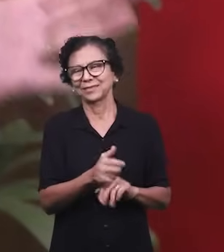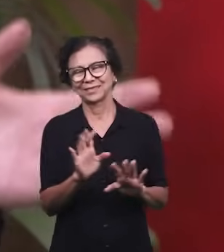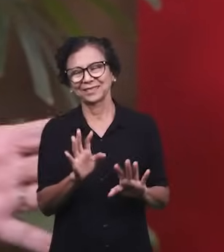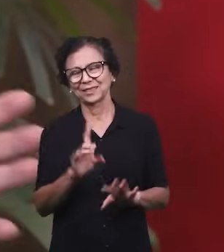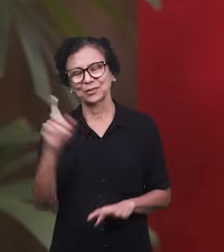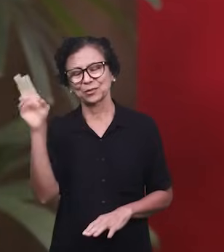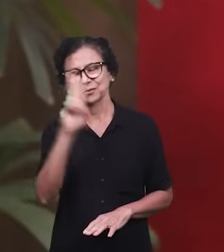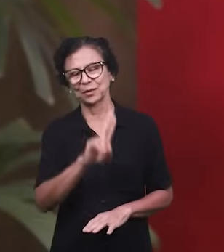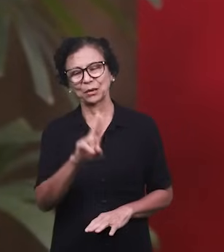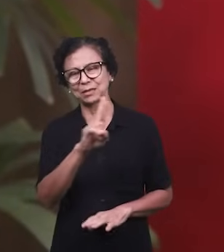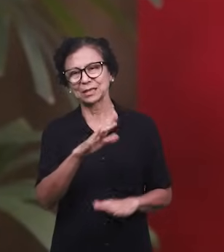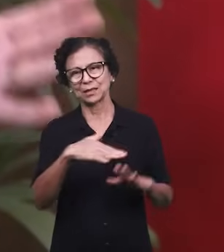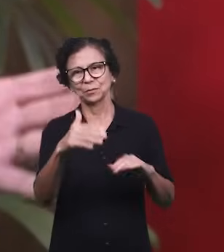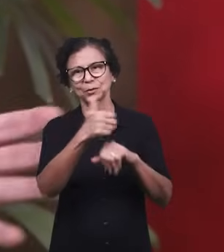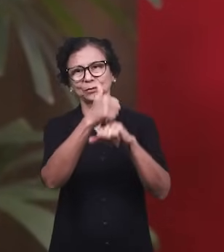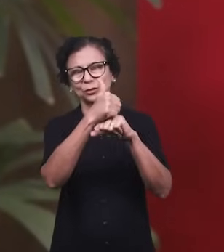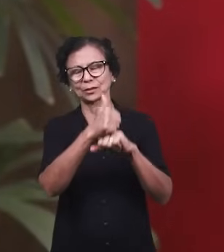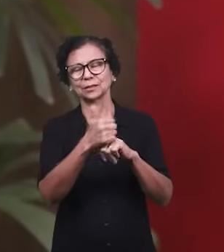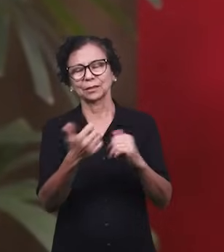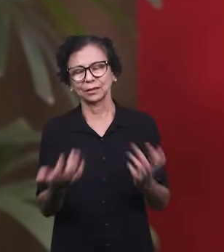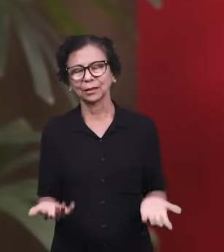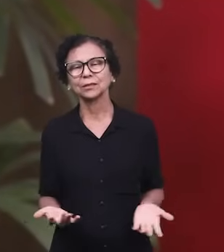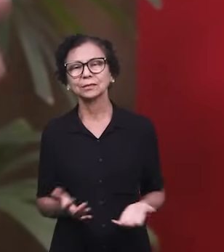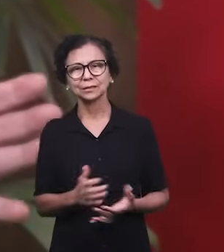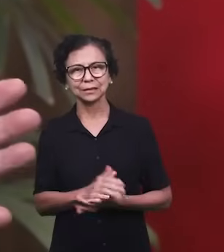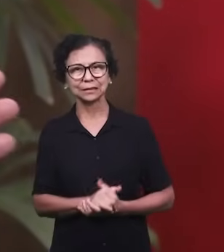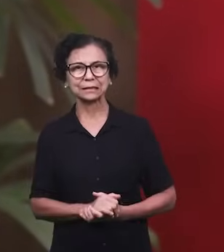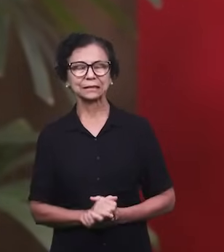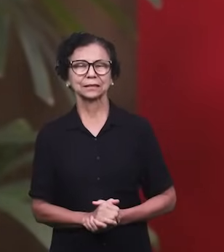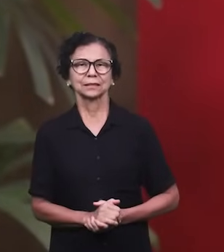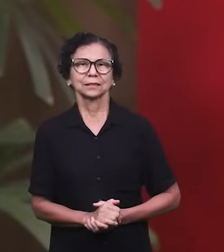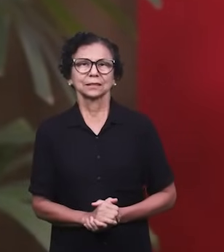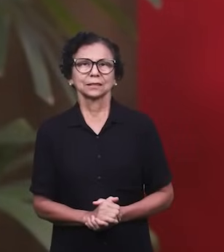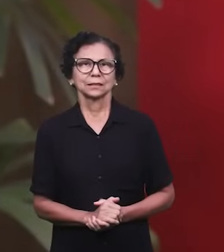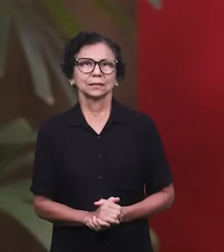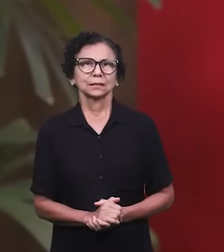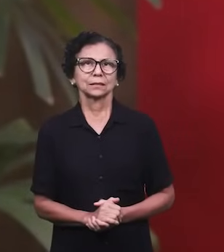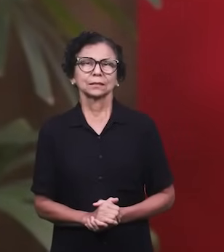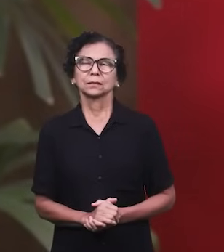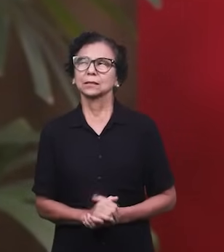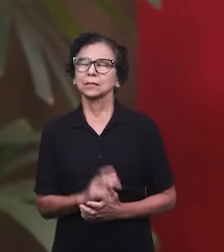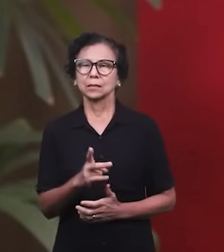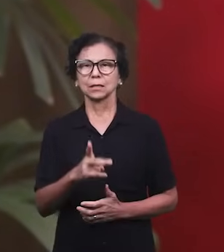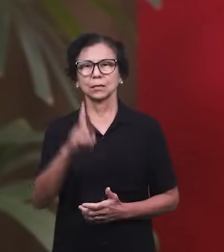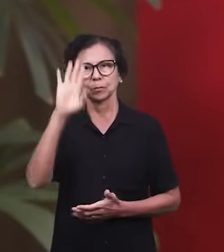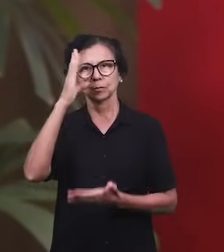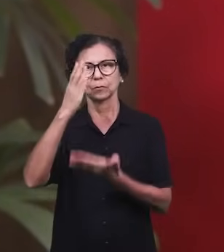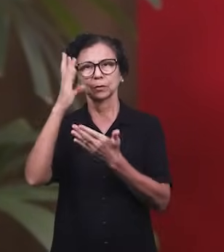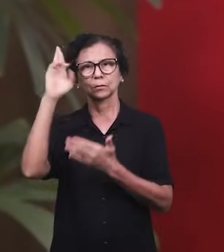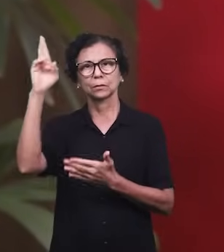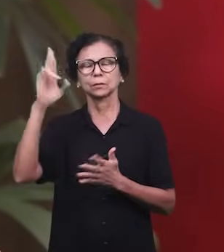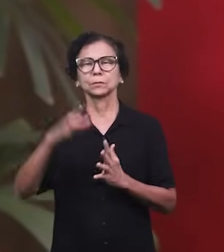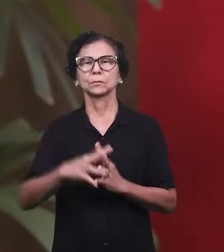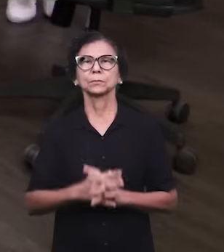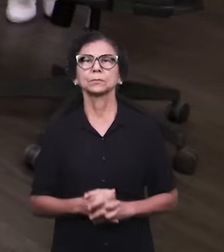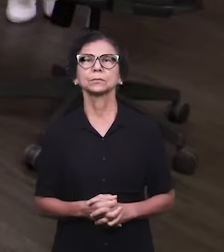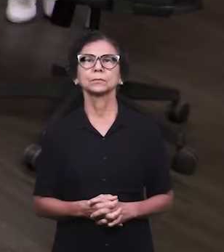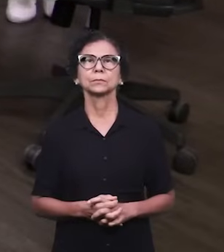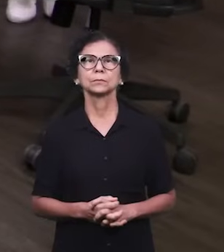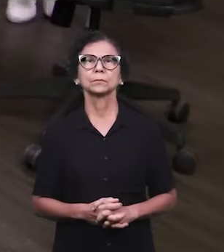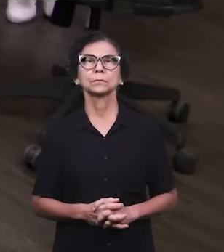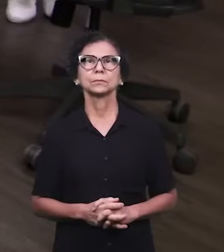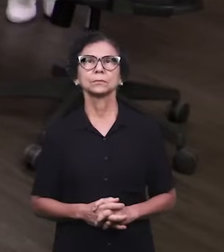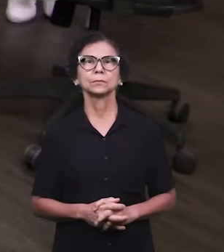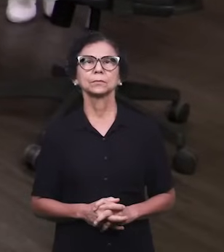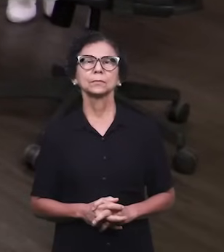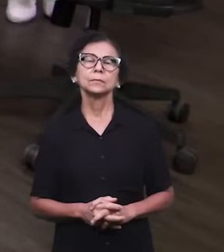Deus vai usar, né? Nós oramos por ele até, e Deus vai usar, mas a nossa esperança é sempre no Senhor. É tanto